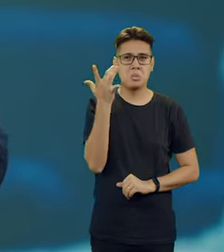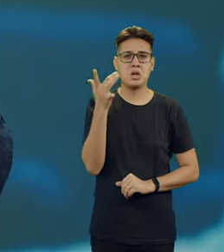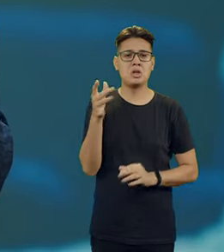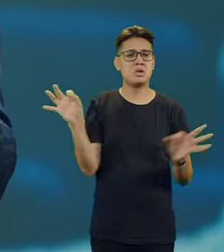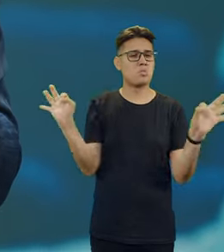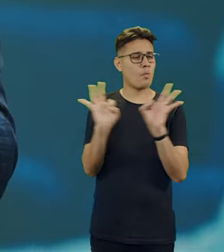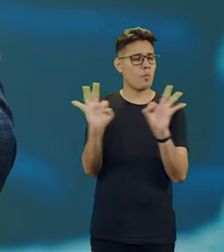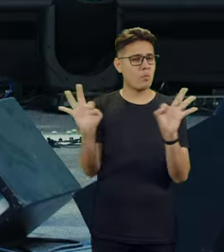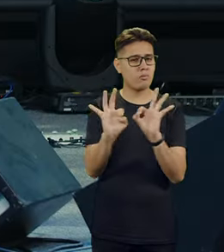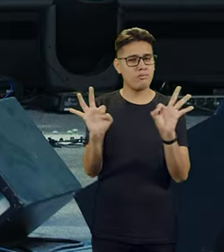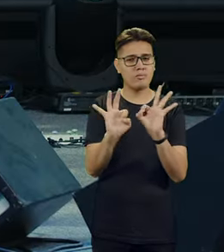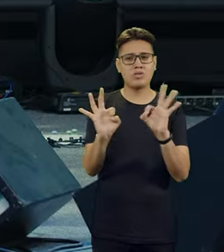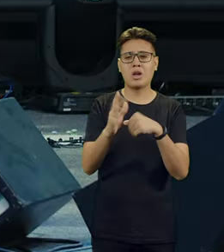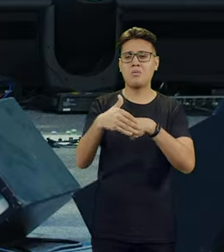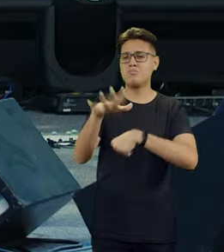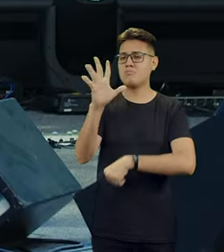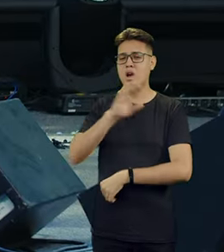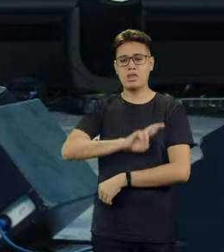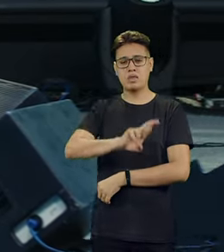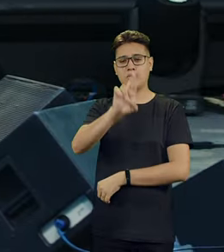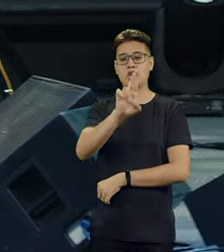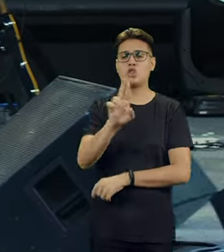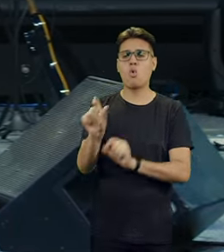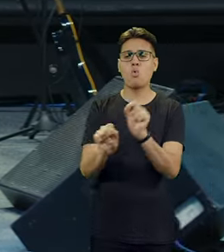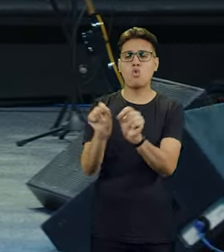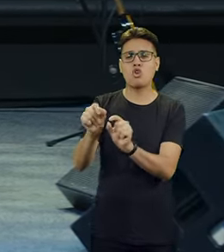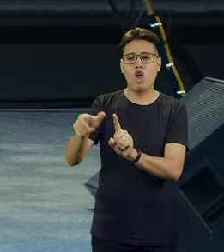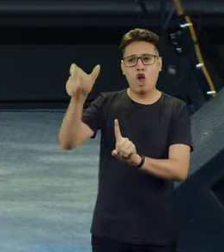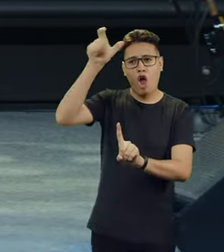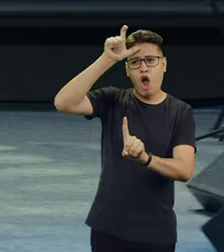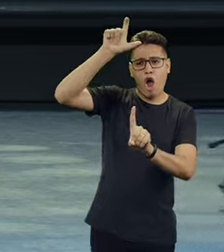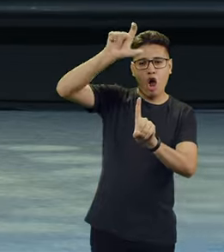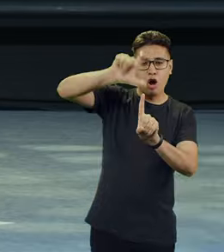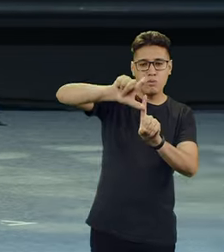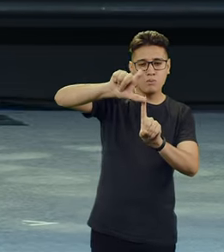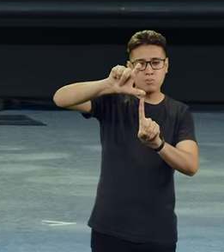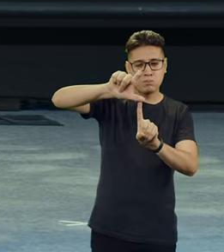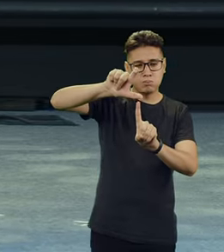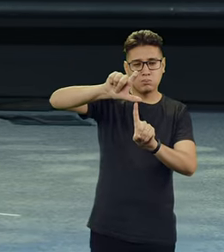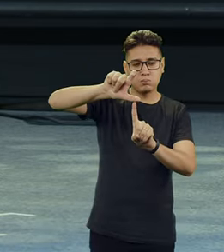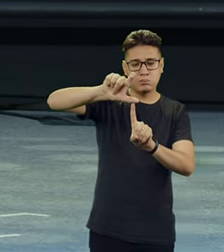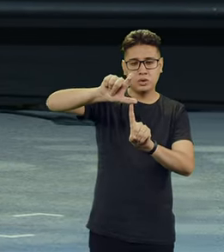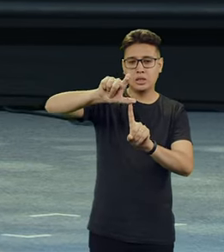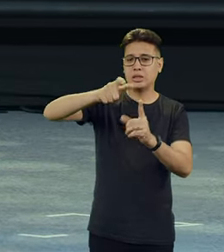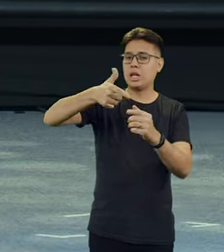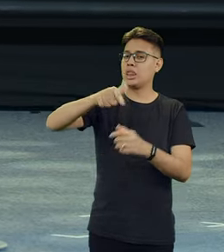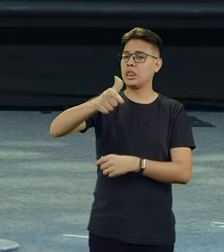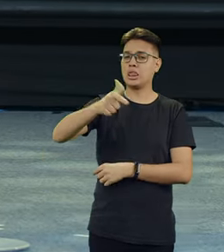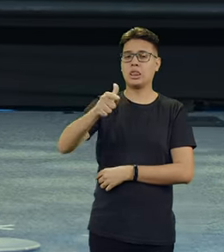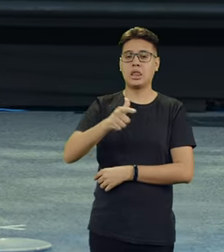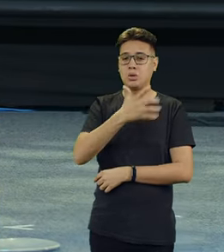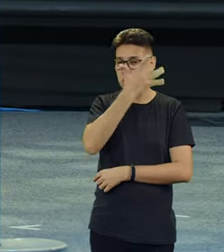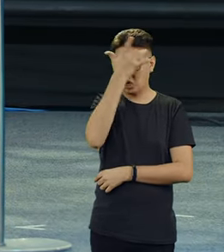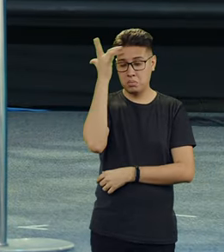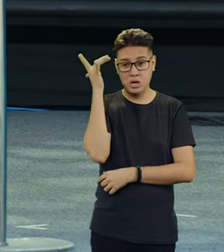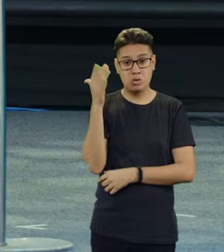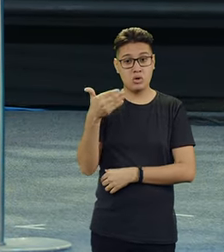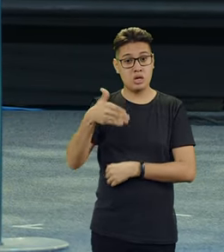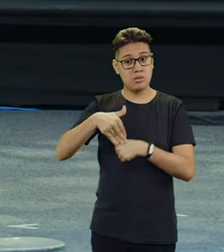Satanás. Eu vou repetir: não tem ninguém mais religioso que o